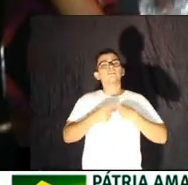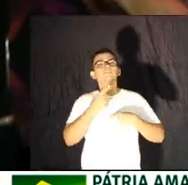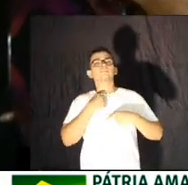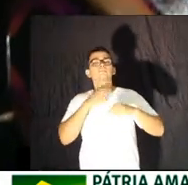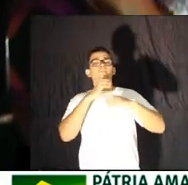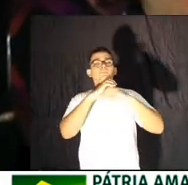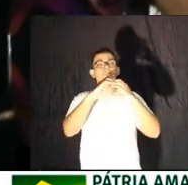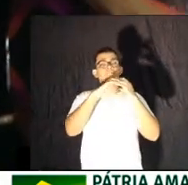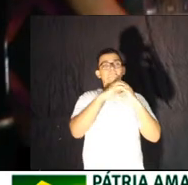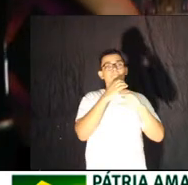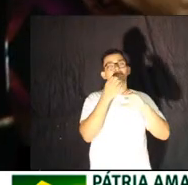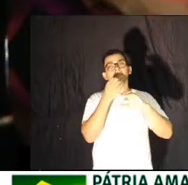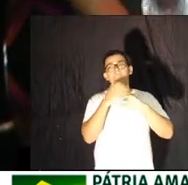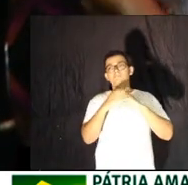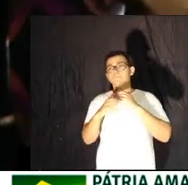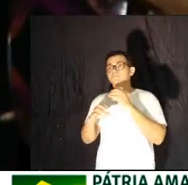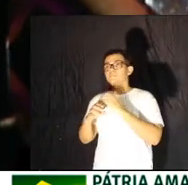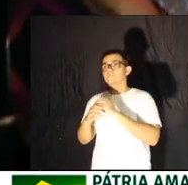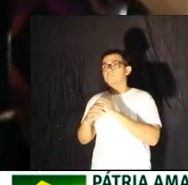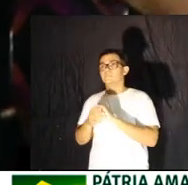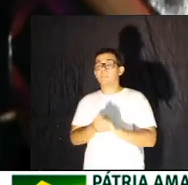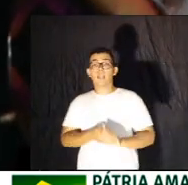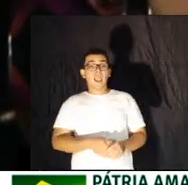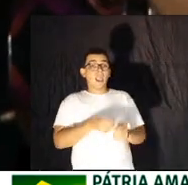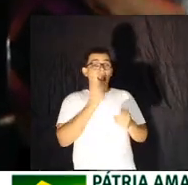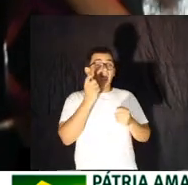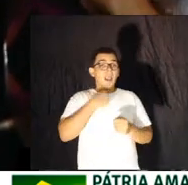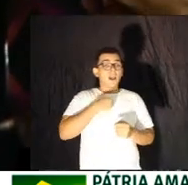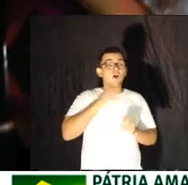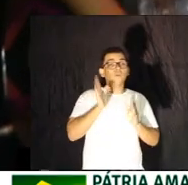Eu já sonhei com ele.